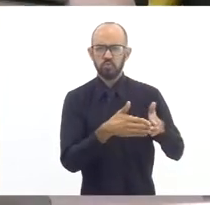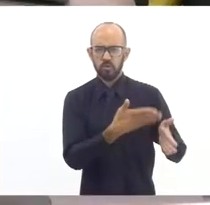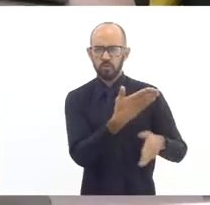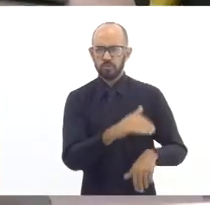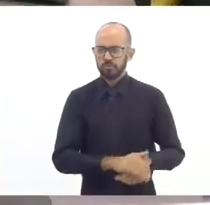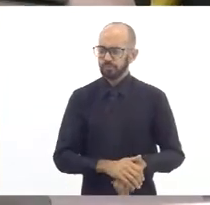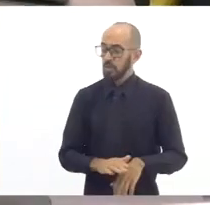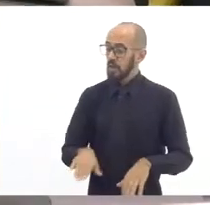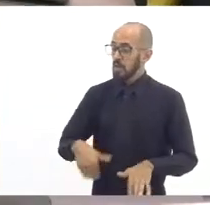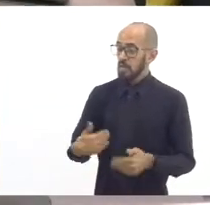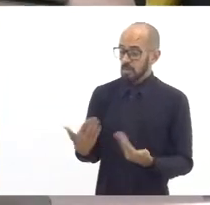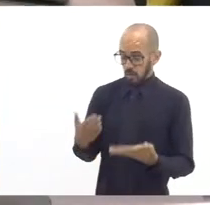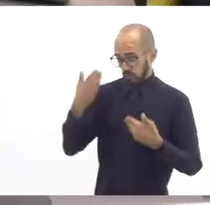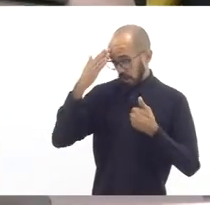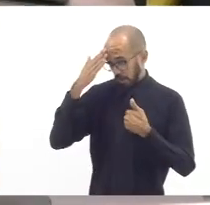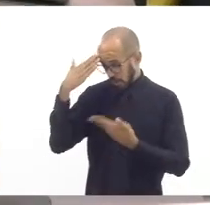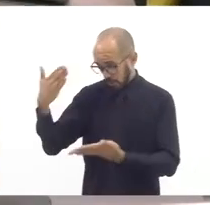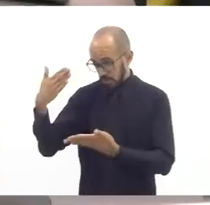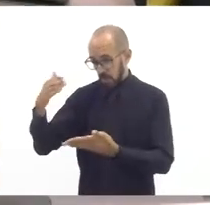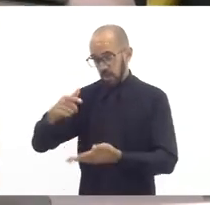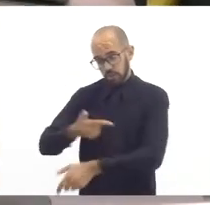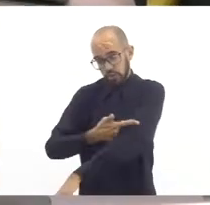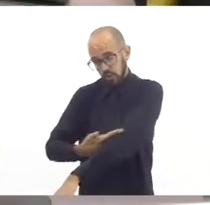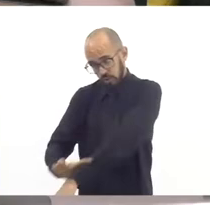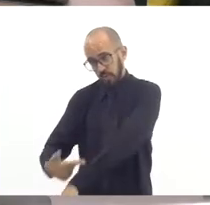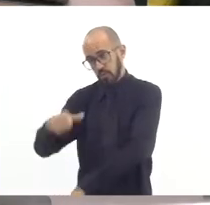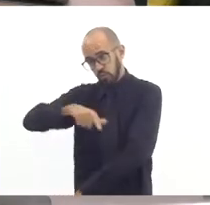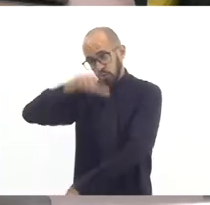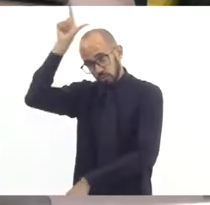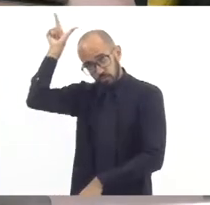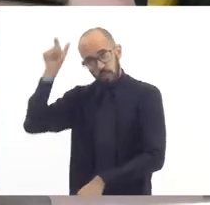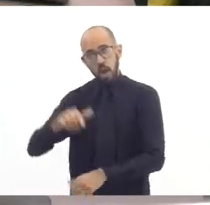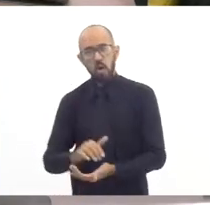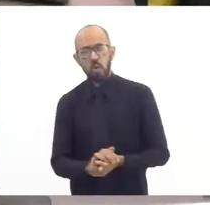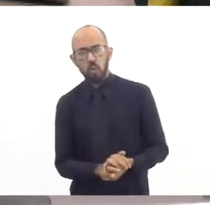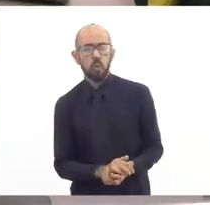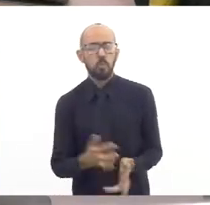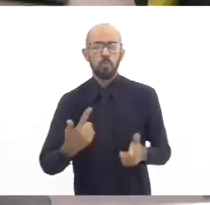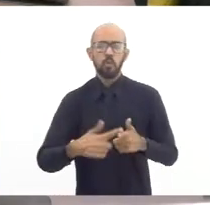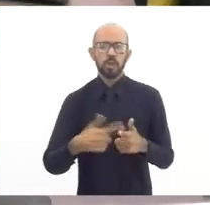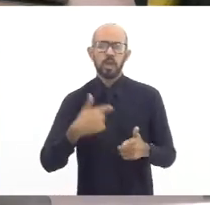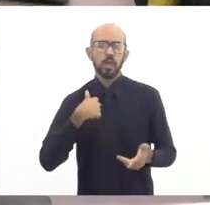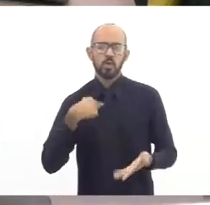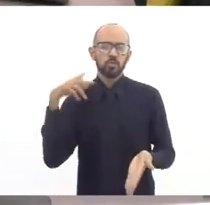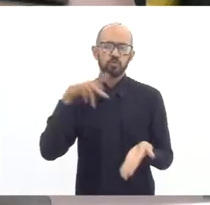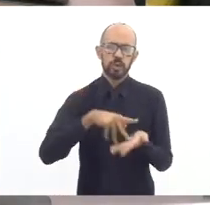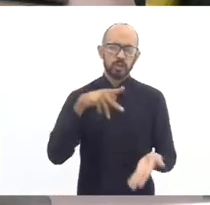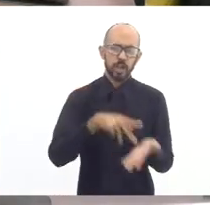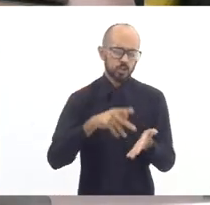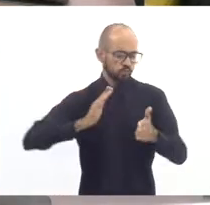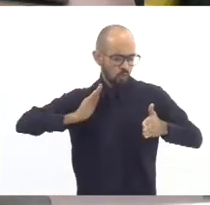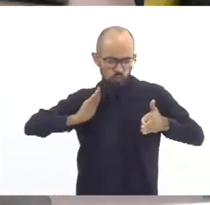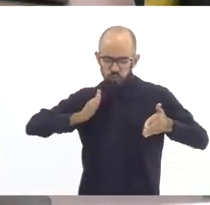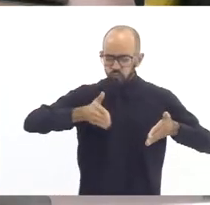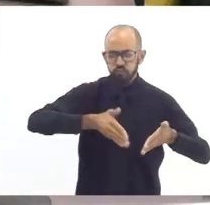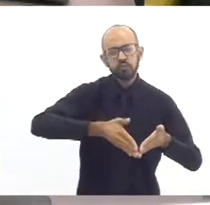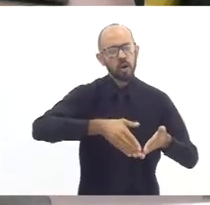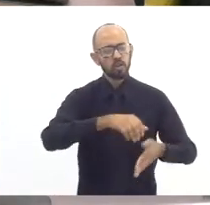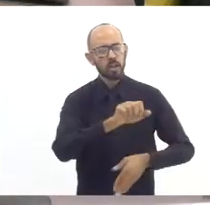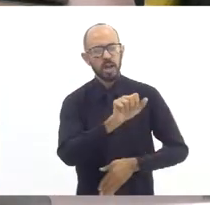dia a todas e todos. Vou agradecer a gentileza, deputado Luiz Paulo, que eu vou efetivamente focar aqui na